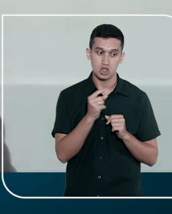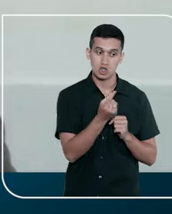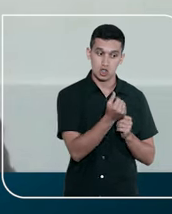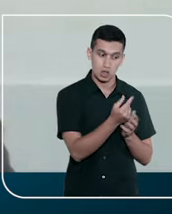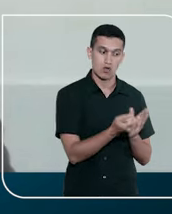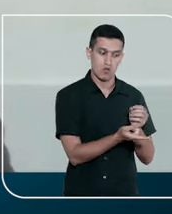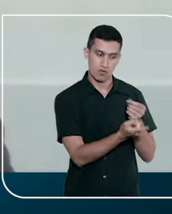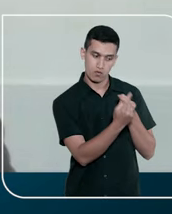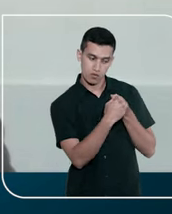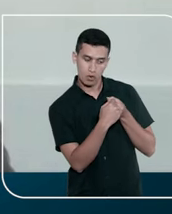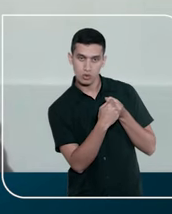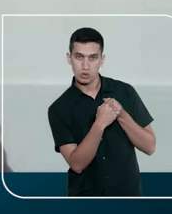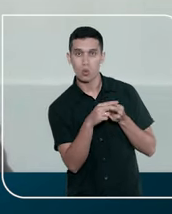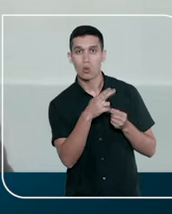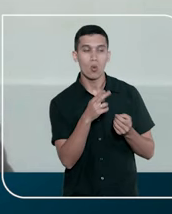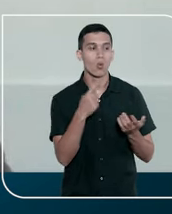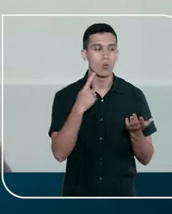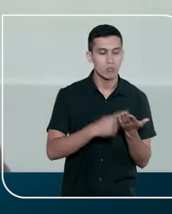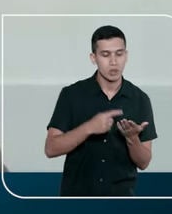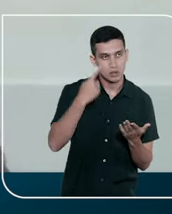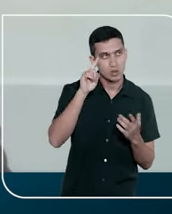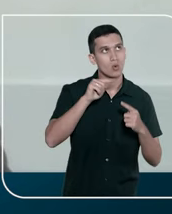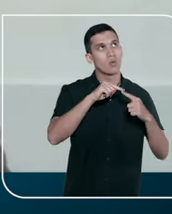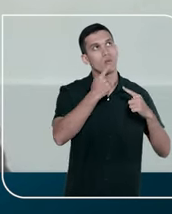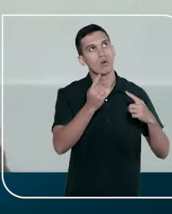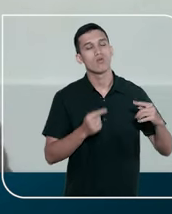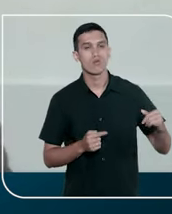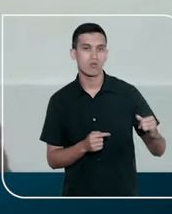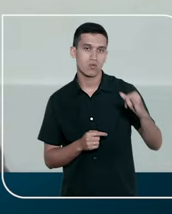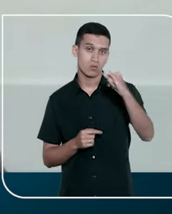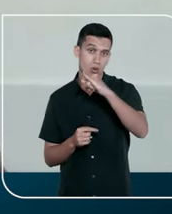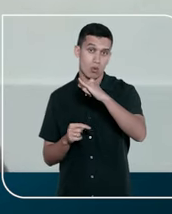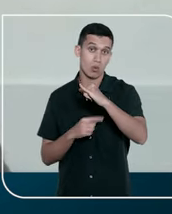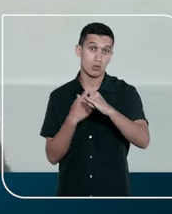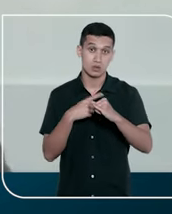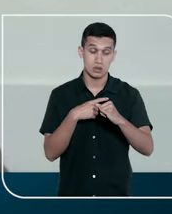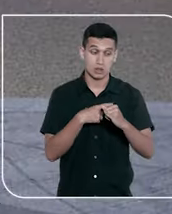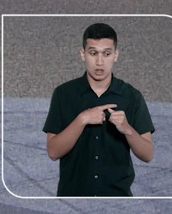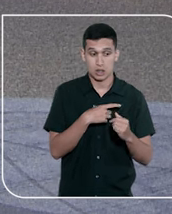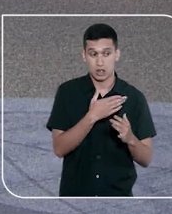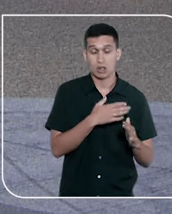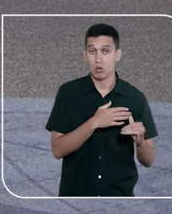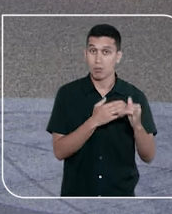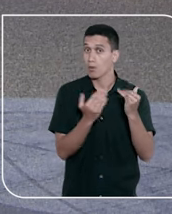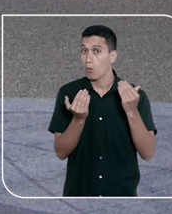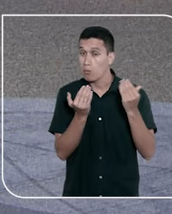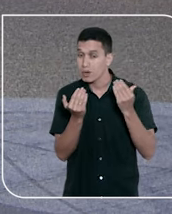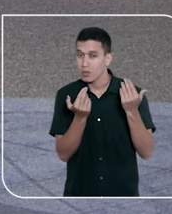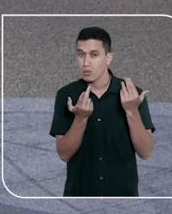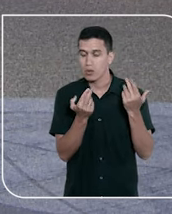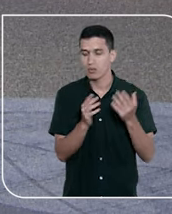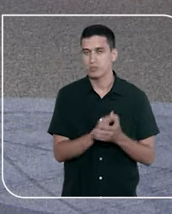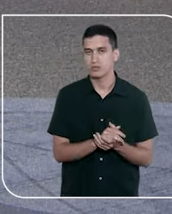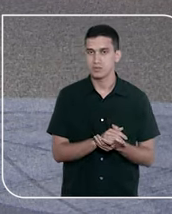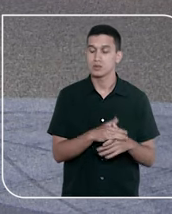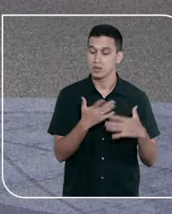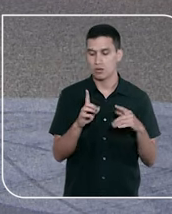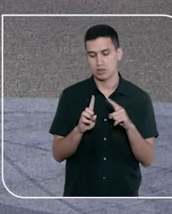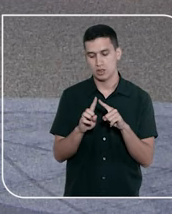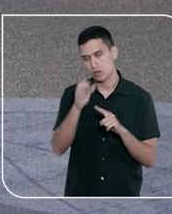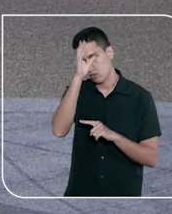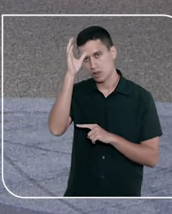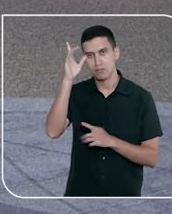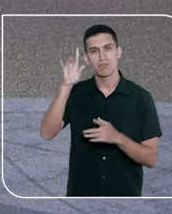haverá uma remarcação ou se haverá um voo numa companhia aérea congênere. Entendi, então cabe ao consumidor decidir isso